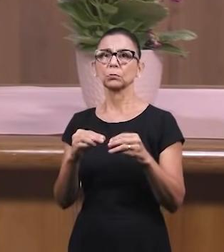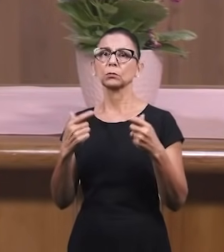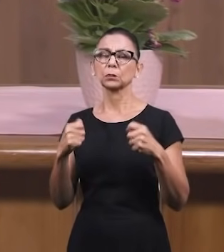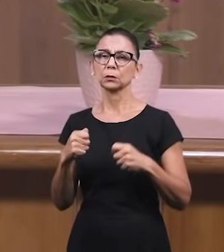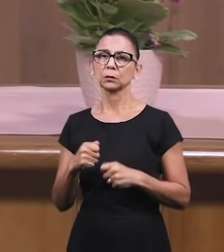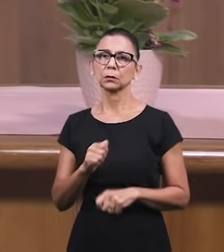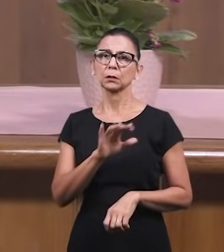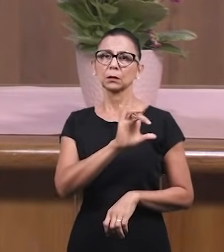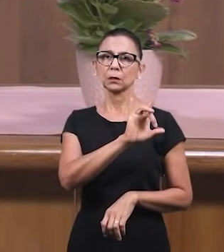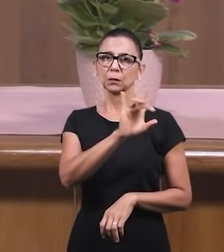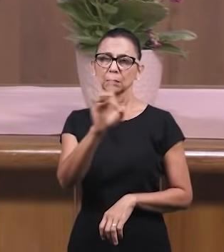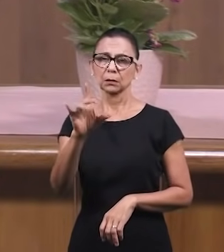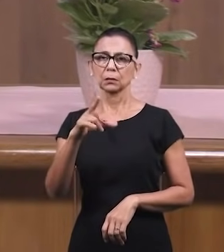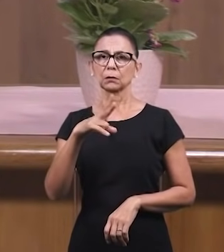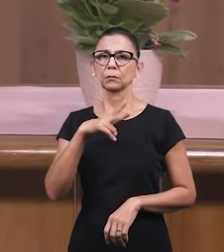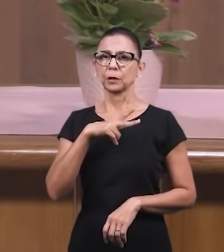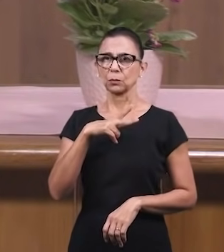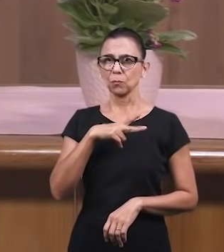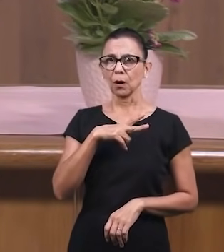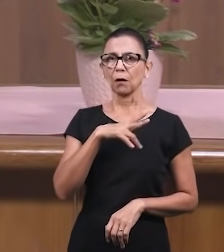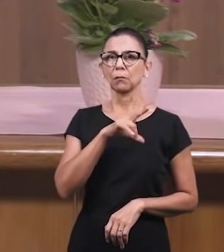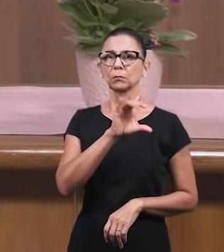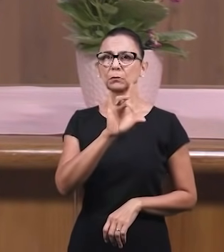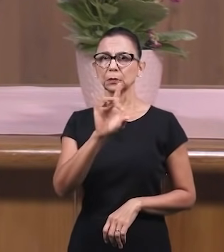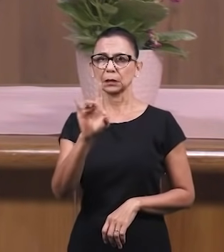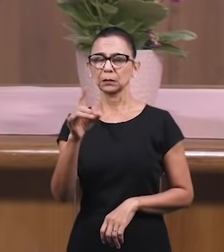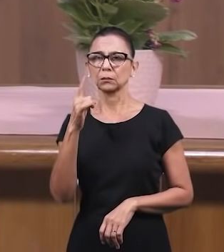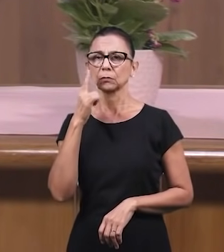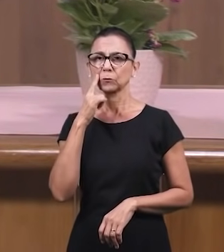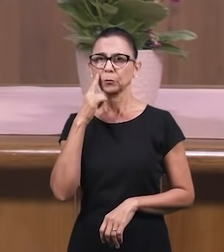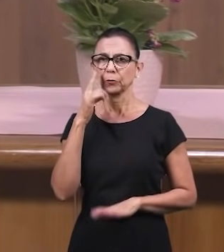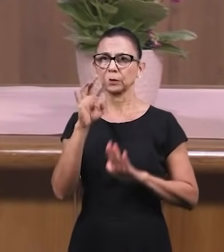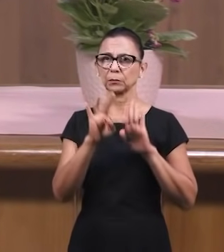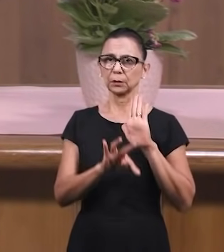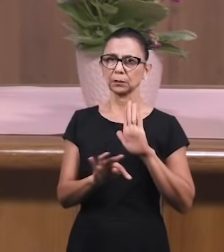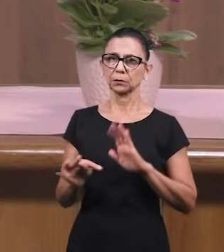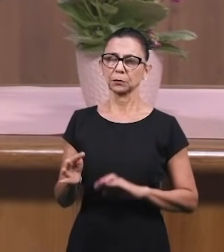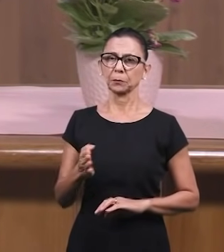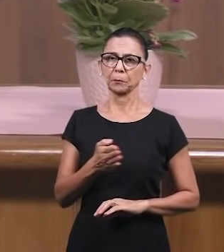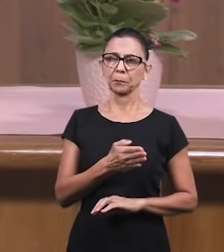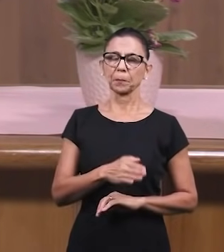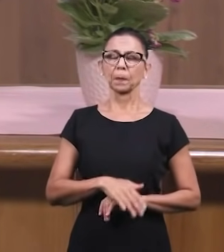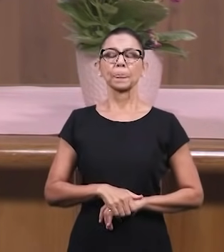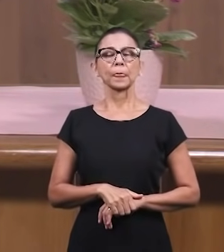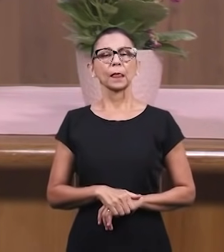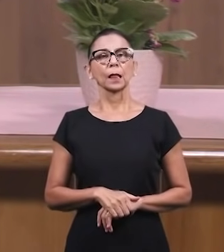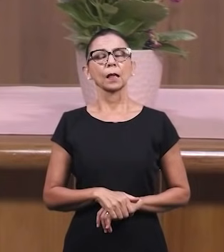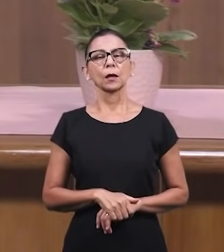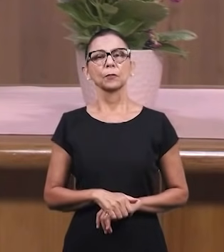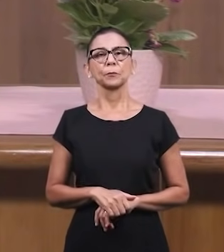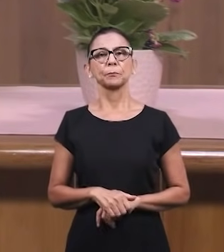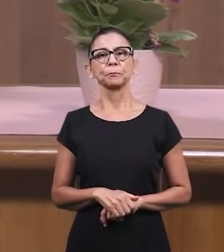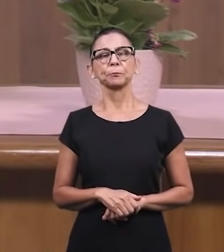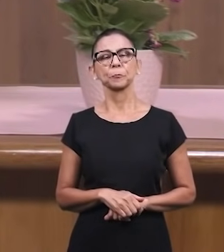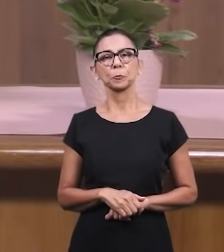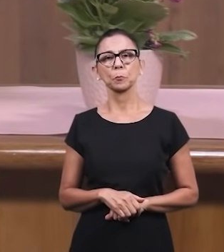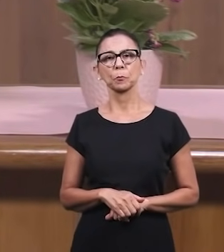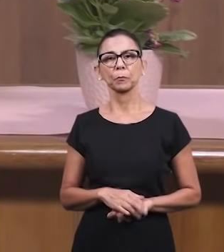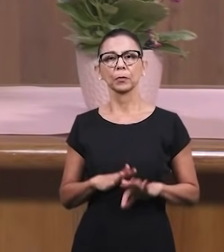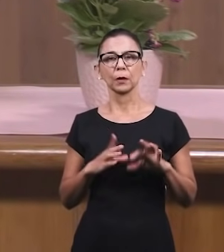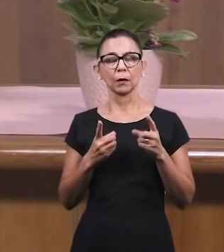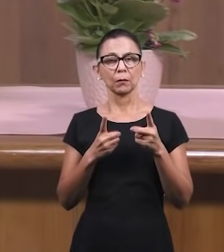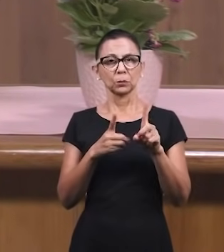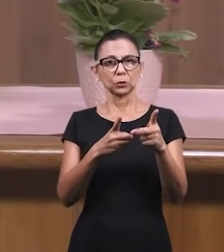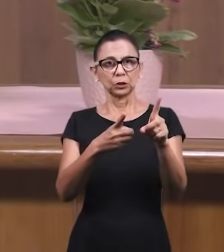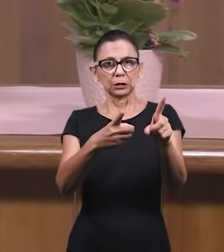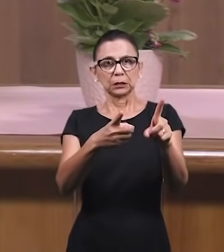de forma individual, inclusive, como vamos ver nesta passagem. Os discípulos entram, a Bíblia